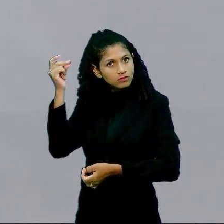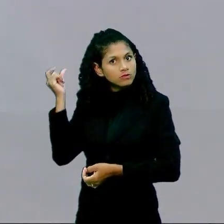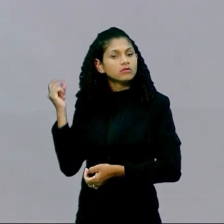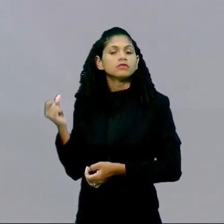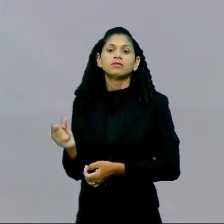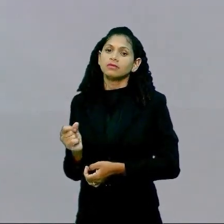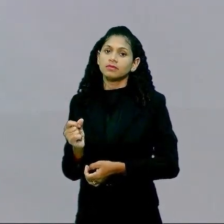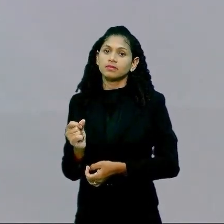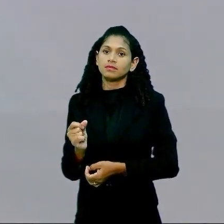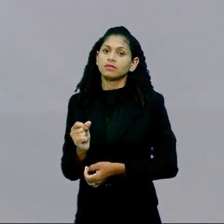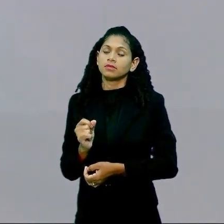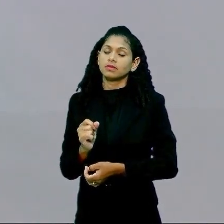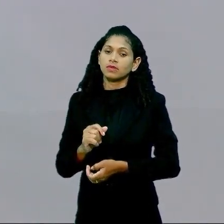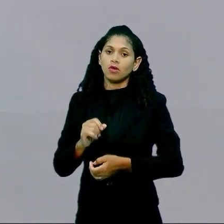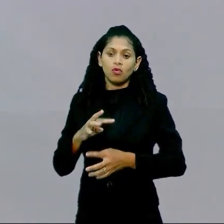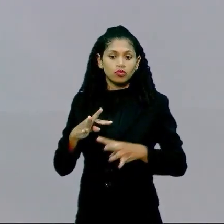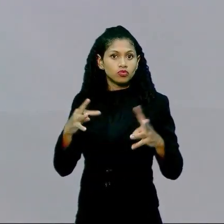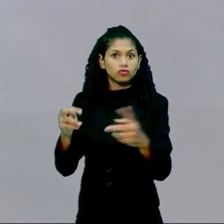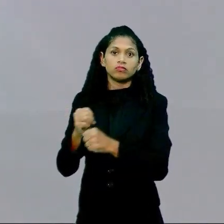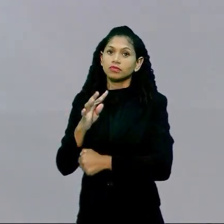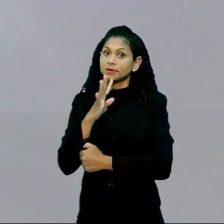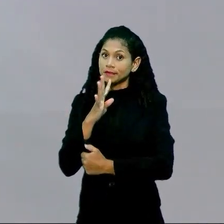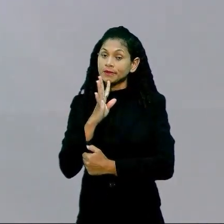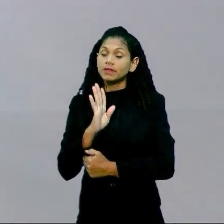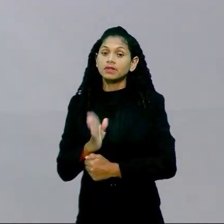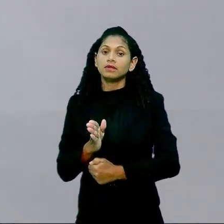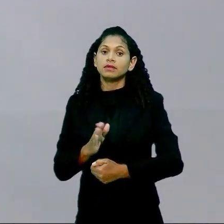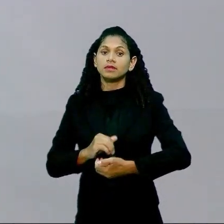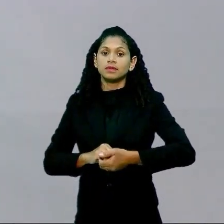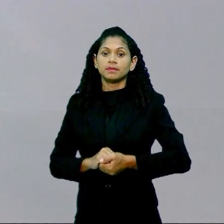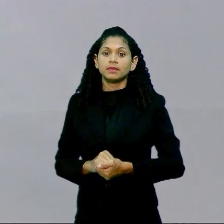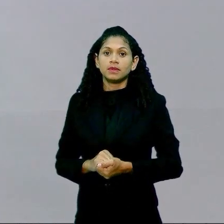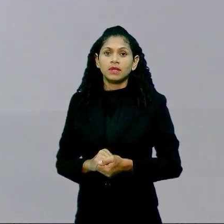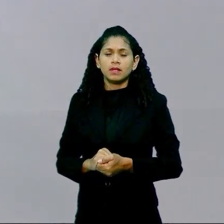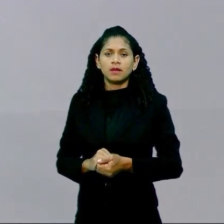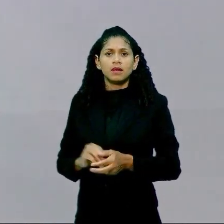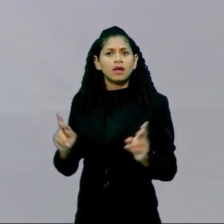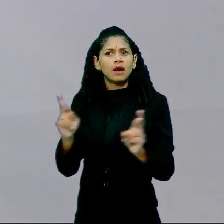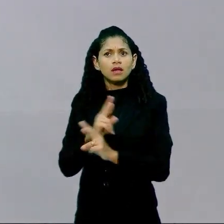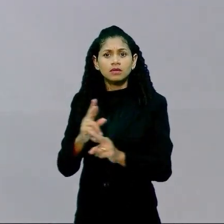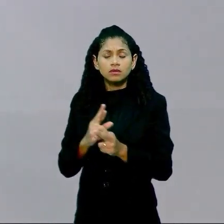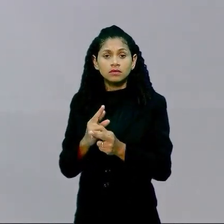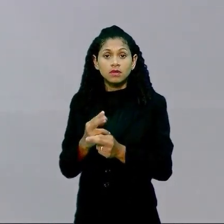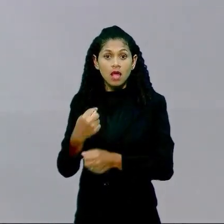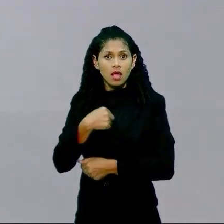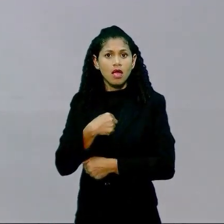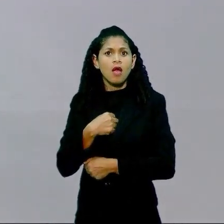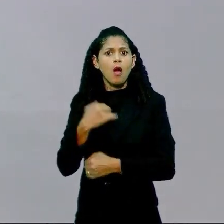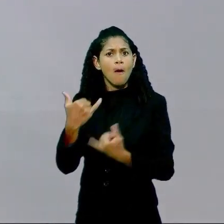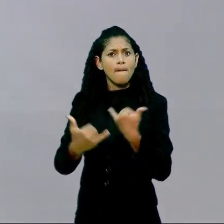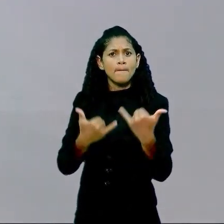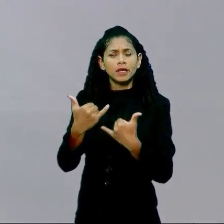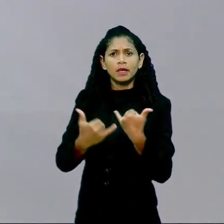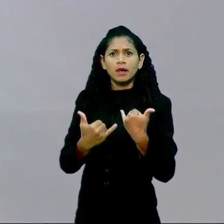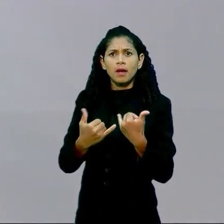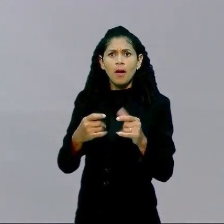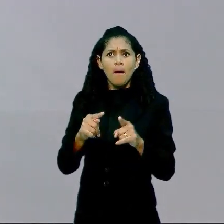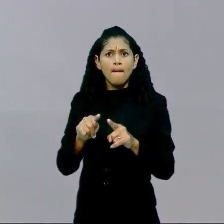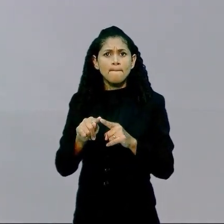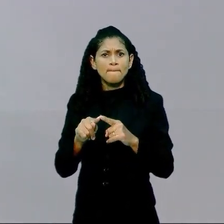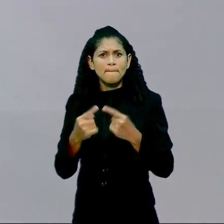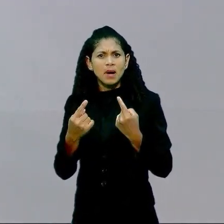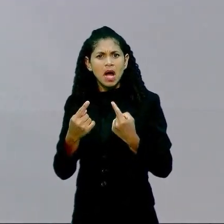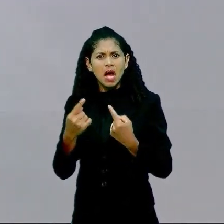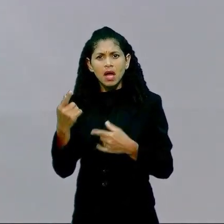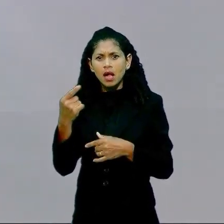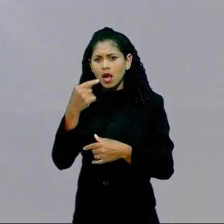Então, mas aí realmente a gente pode ter uma dificuldade de fazer associação de tipo, gente, eu brinquei de amarelinha minha vida toda, mas nunca me perguntaram de onde que veio, como é